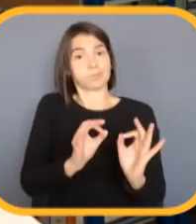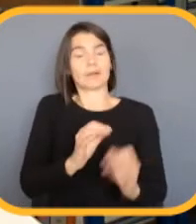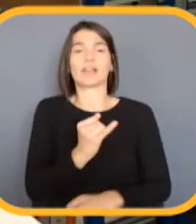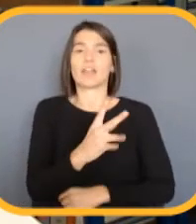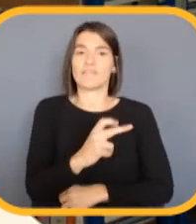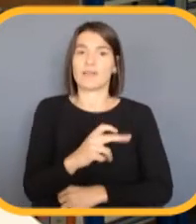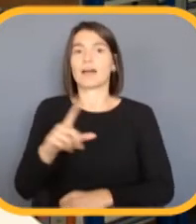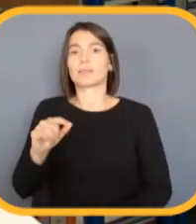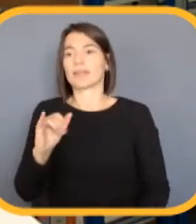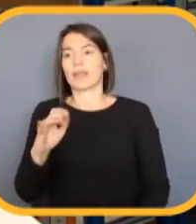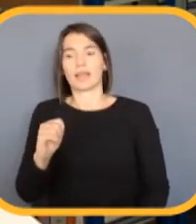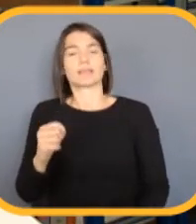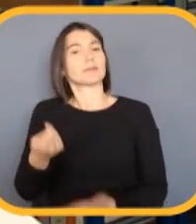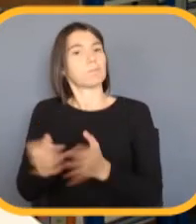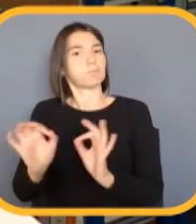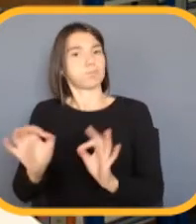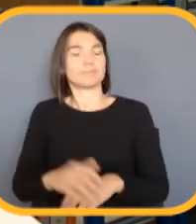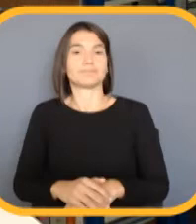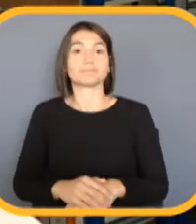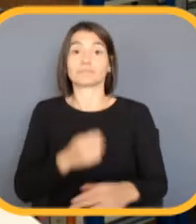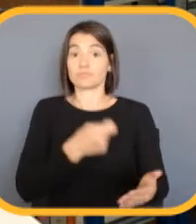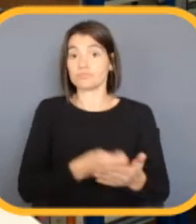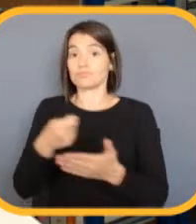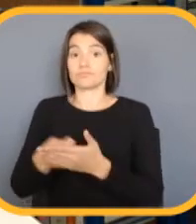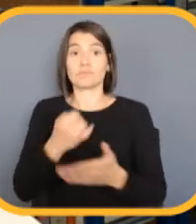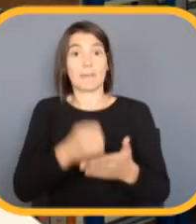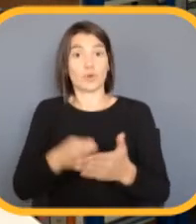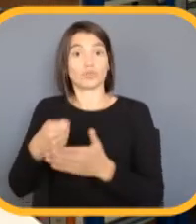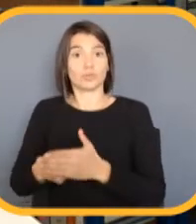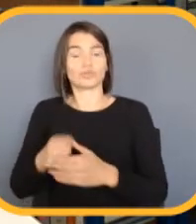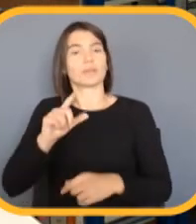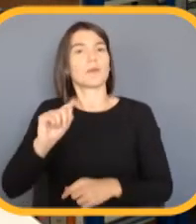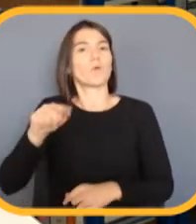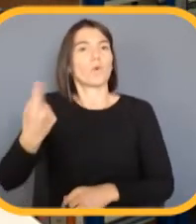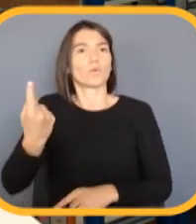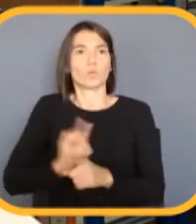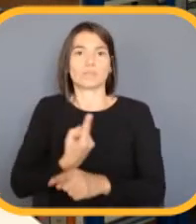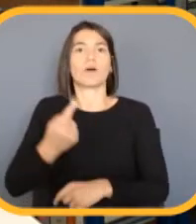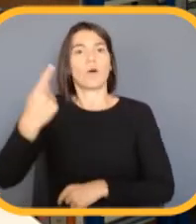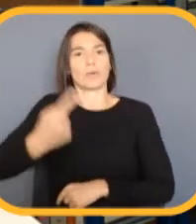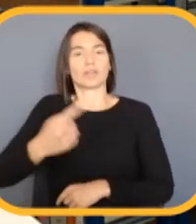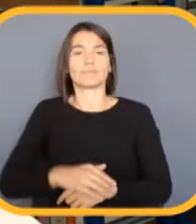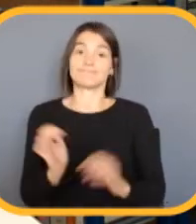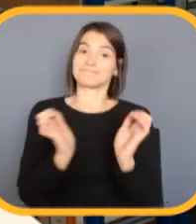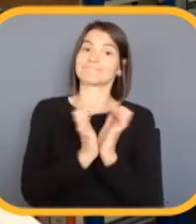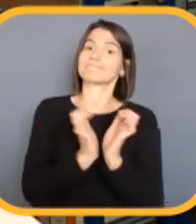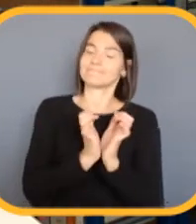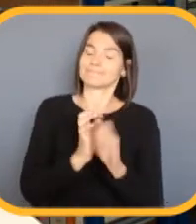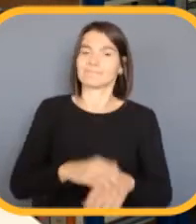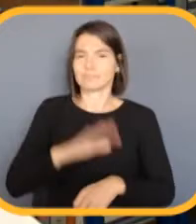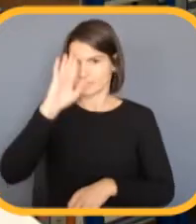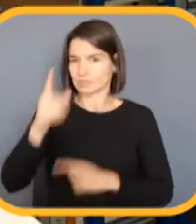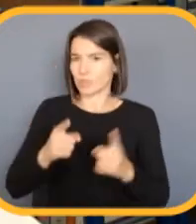isenção do IVA e do IRS. Para além destes impostos, há também uma outra contribuição obrigatória, a da Segurança